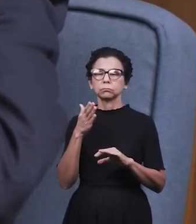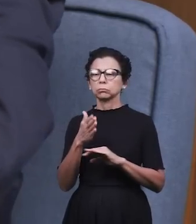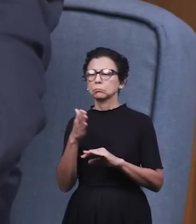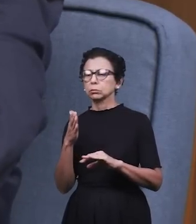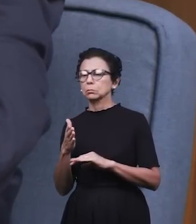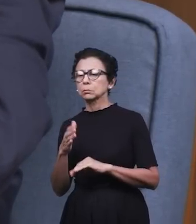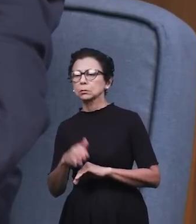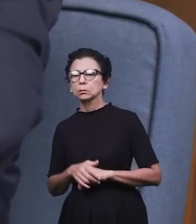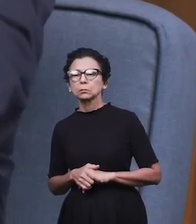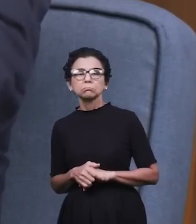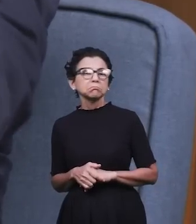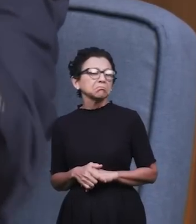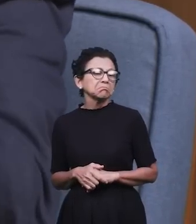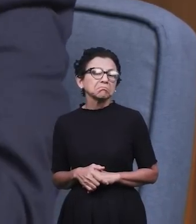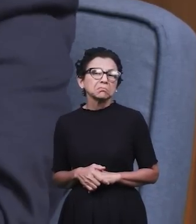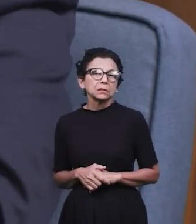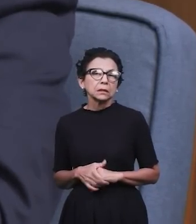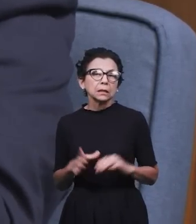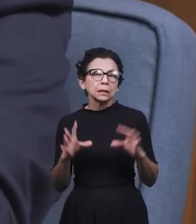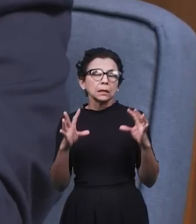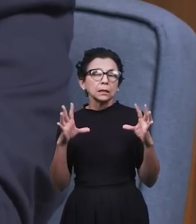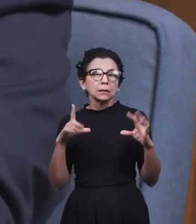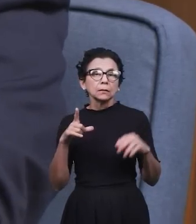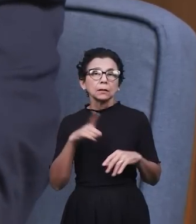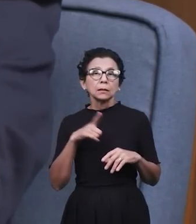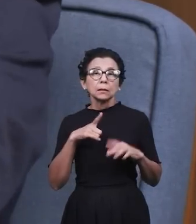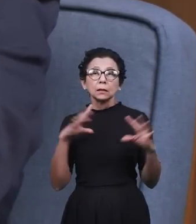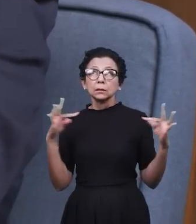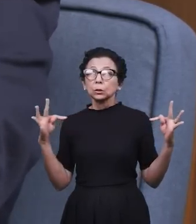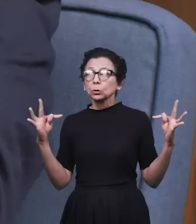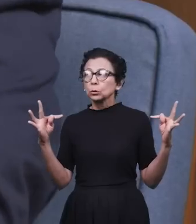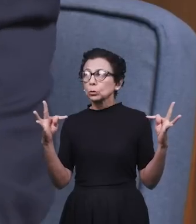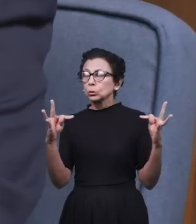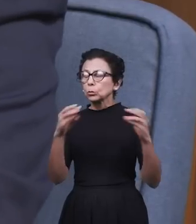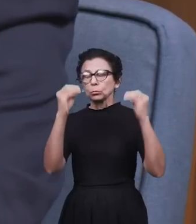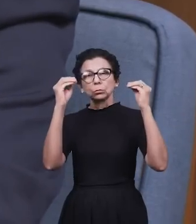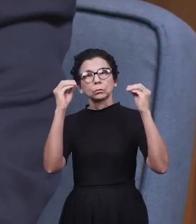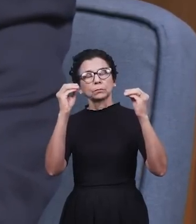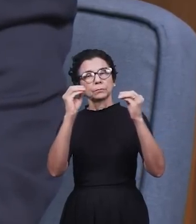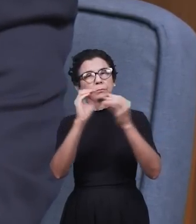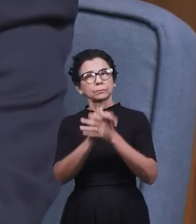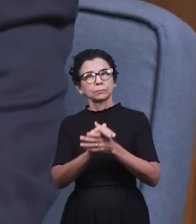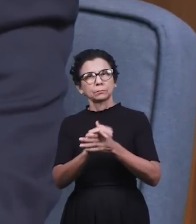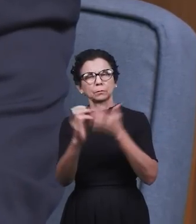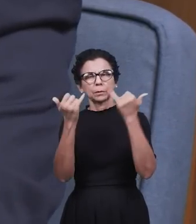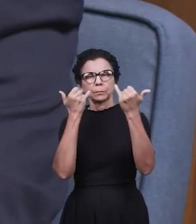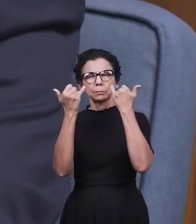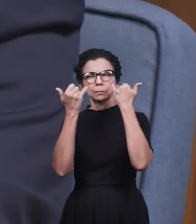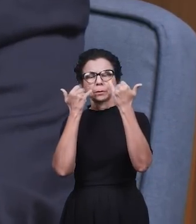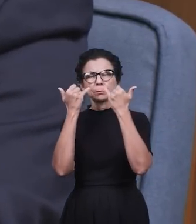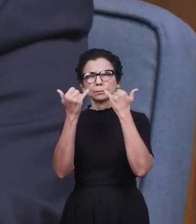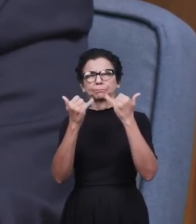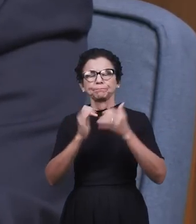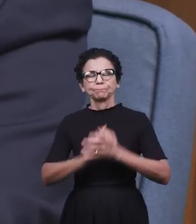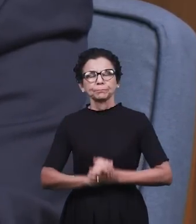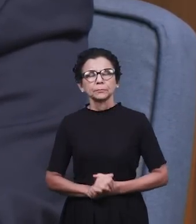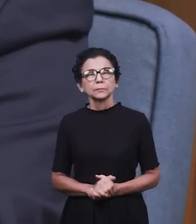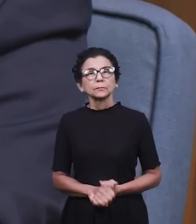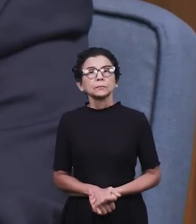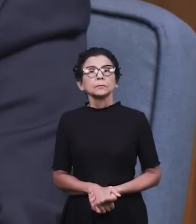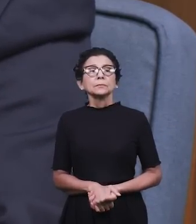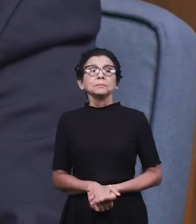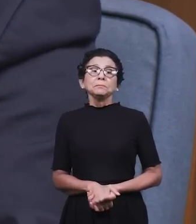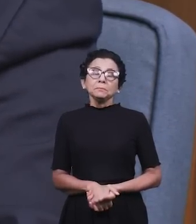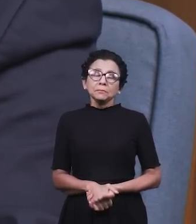você tem o que quiser, material para 200, 500 anos. A grande questão é